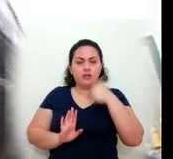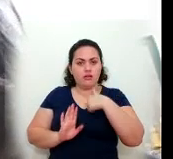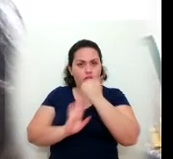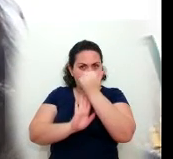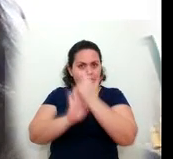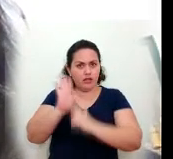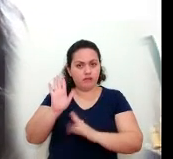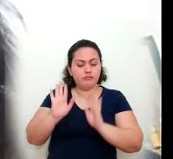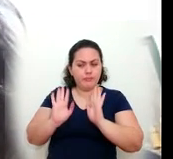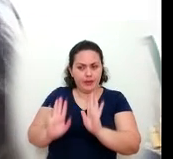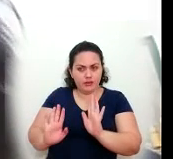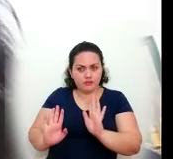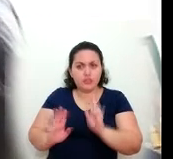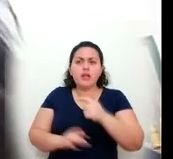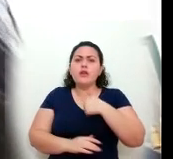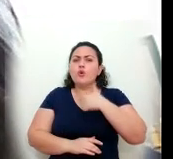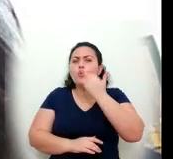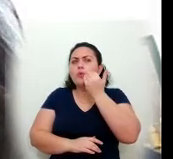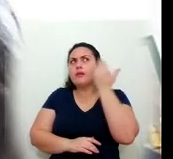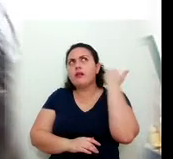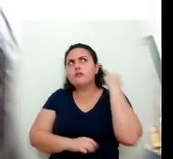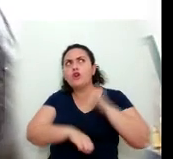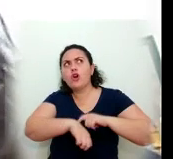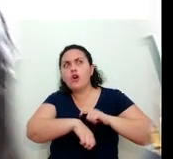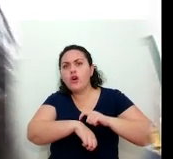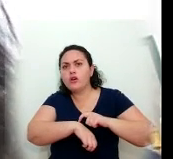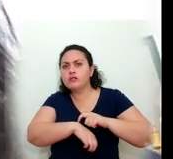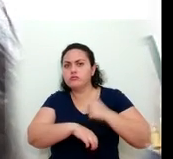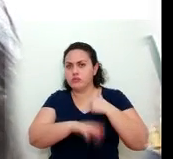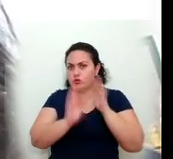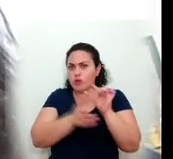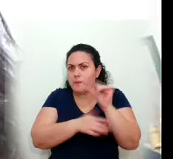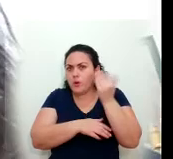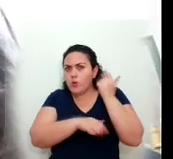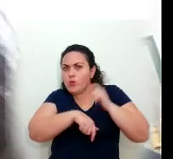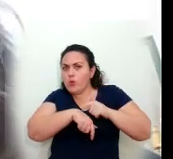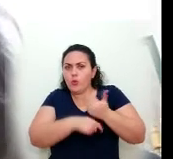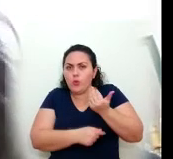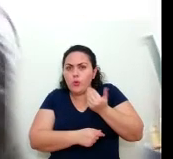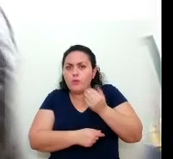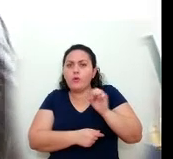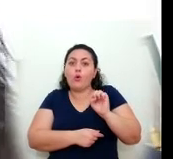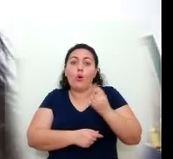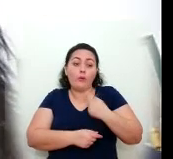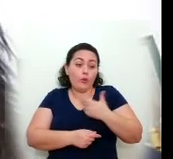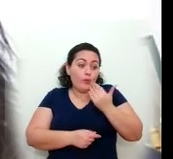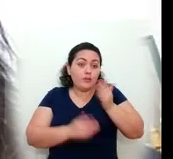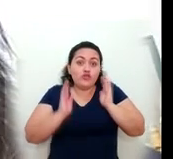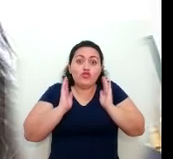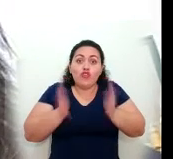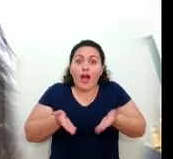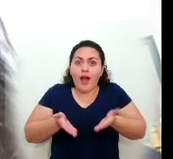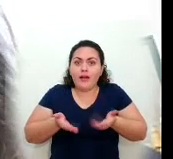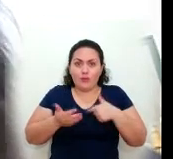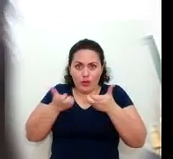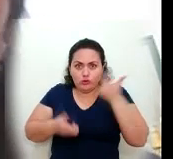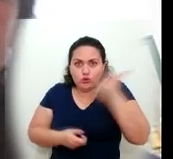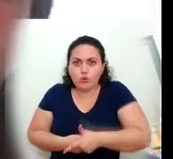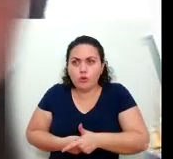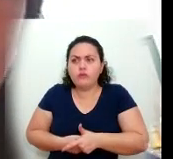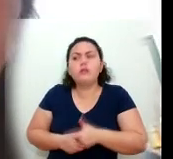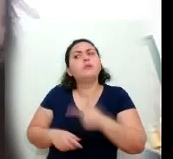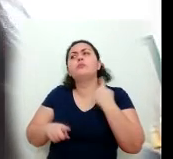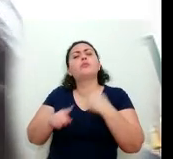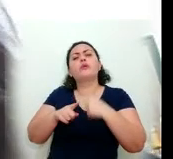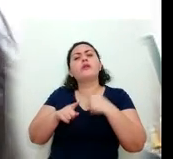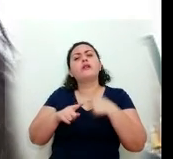bom, que momento eu comi, né? Eu já fiz uma refeição há pouco tempo, né? Eu acabei de comer alguma coisa, então eu tô indo